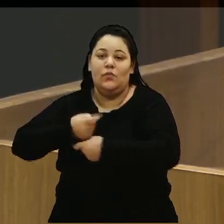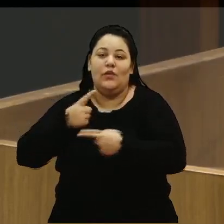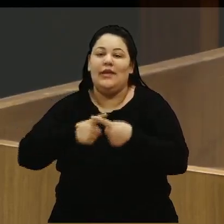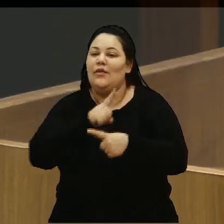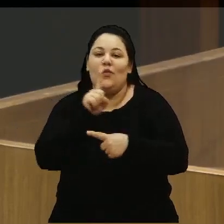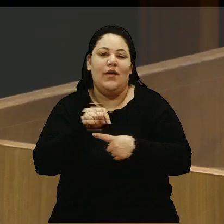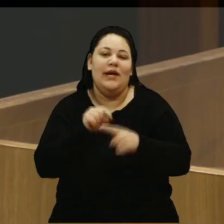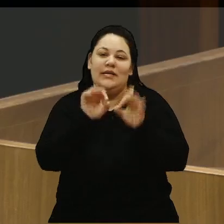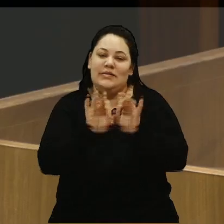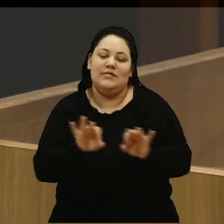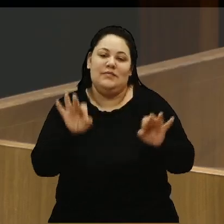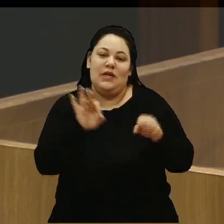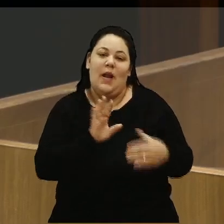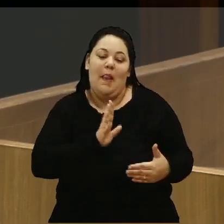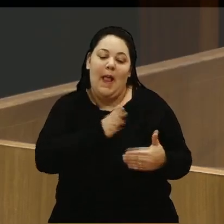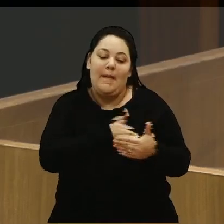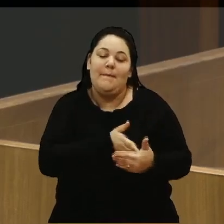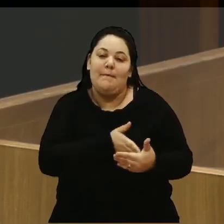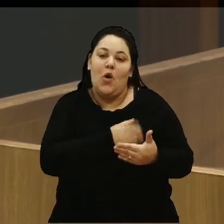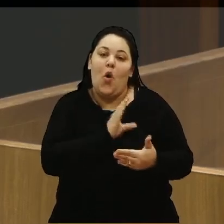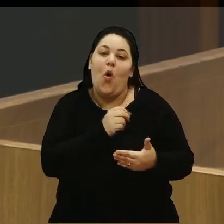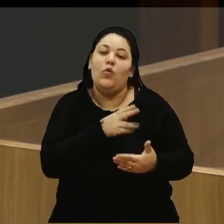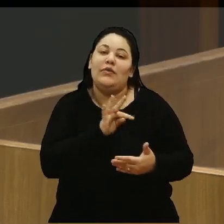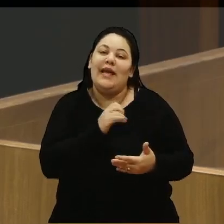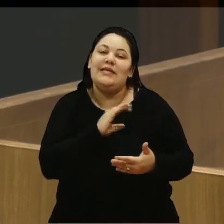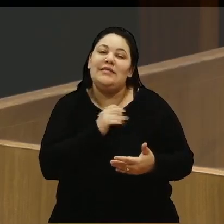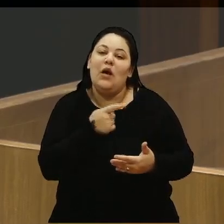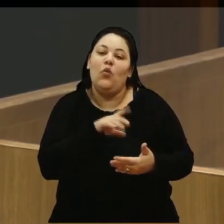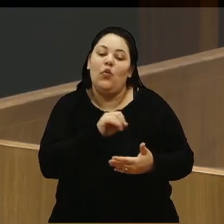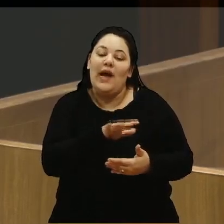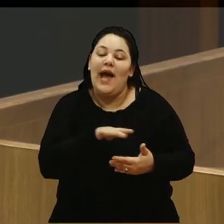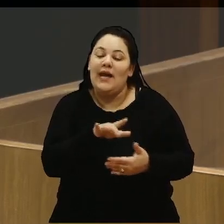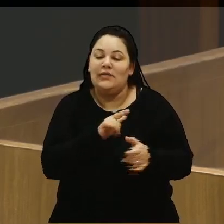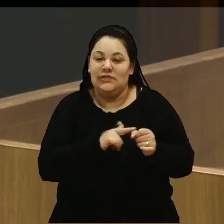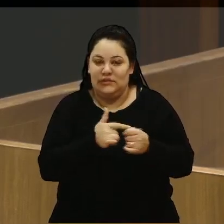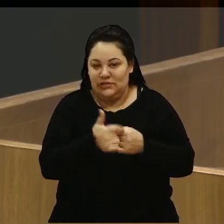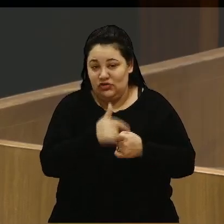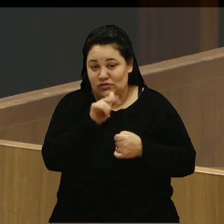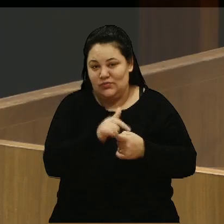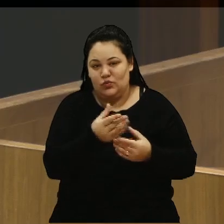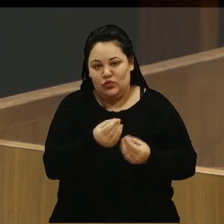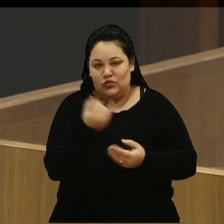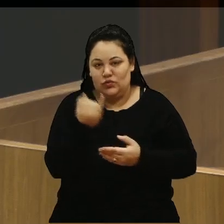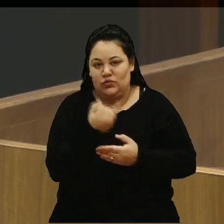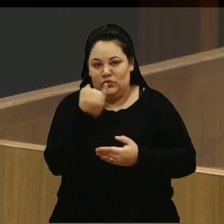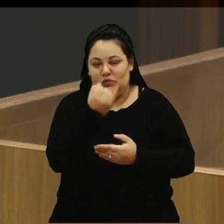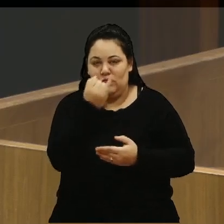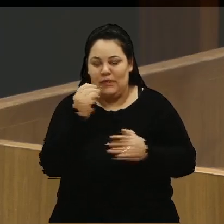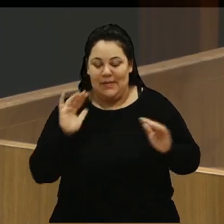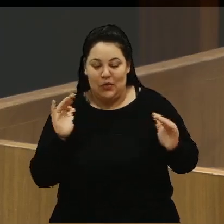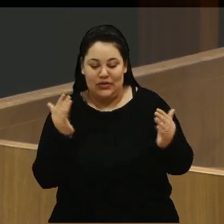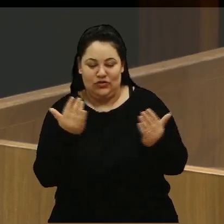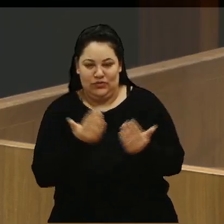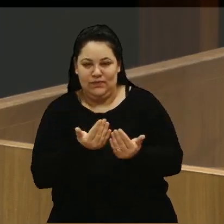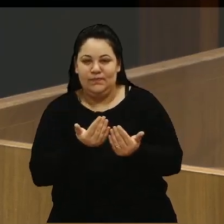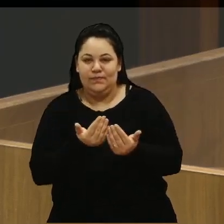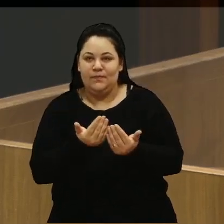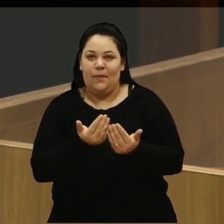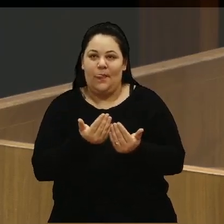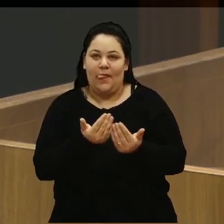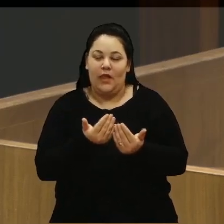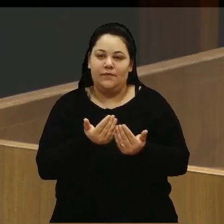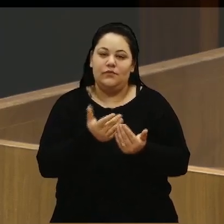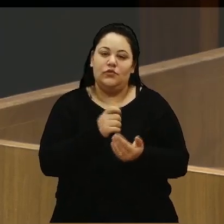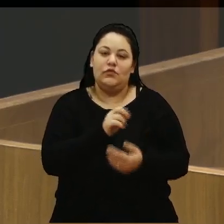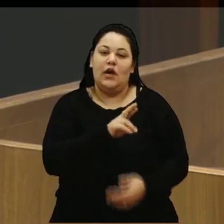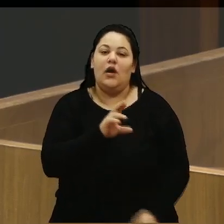em áreas da cidade. São contenções importantes, né, ao longo do Arroio